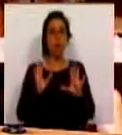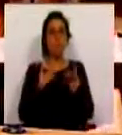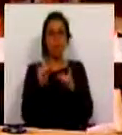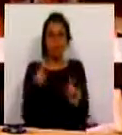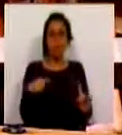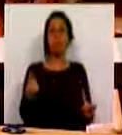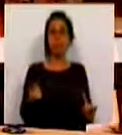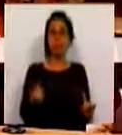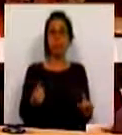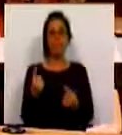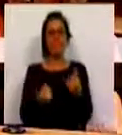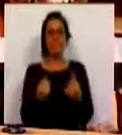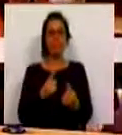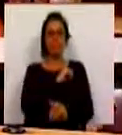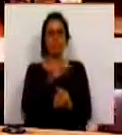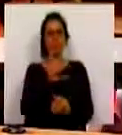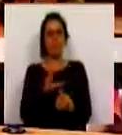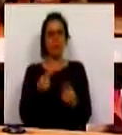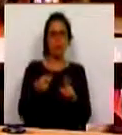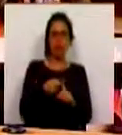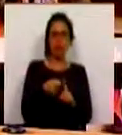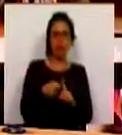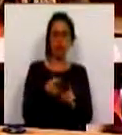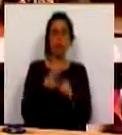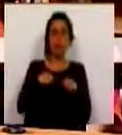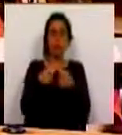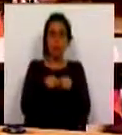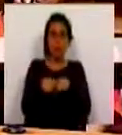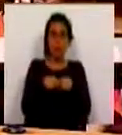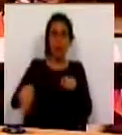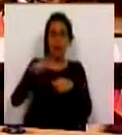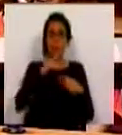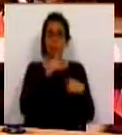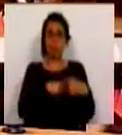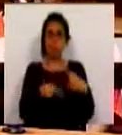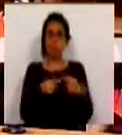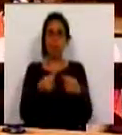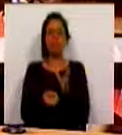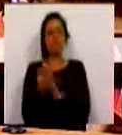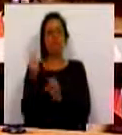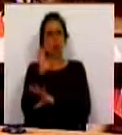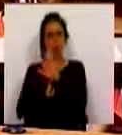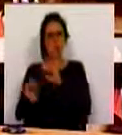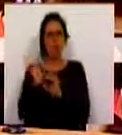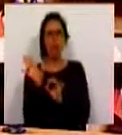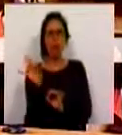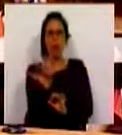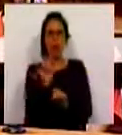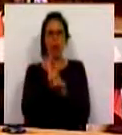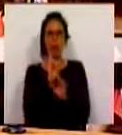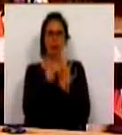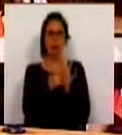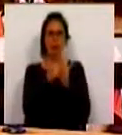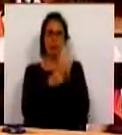perto e de alguma forma forçou os partidos tradicionais da construção europeia a colarem-se à sua